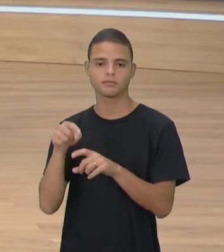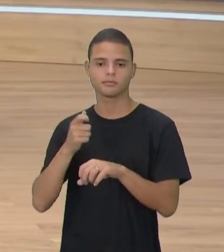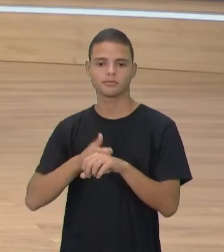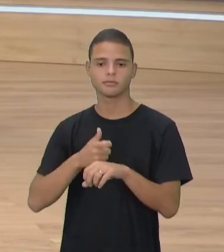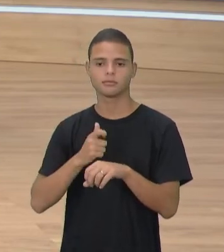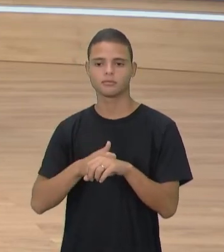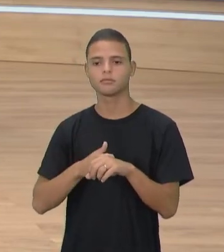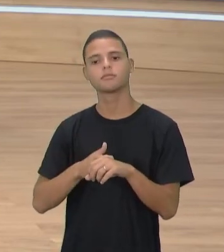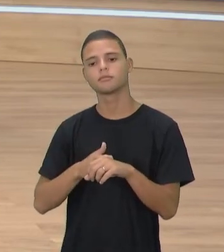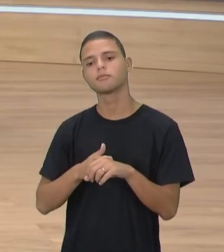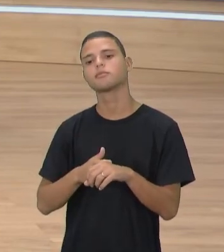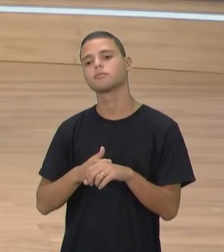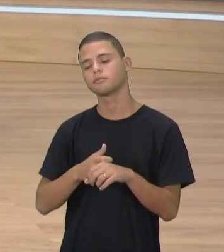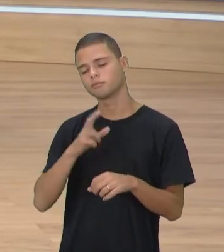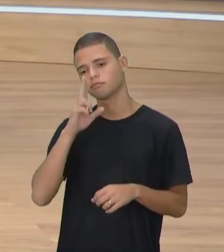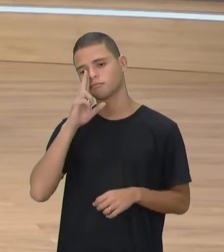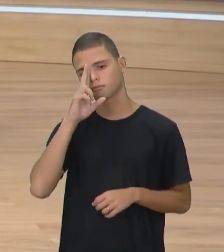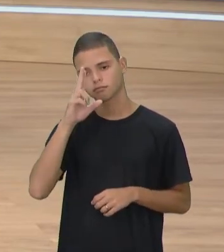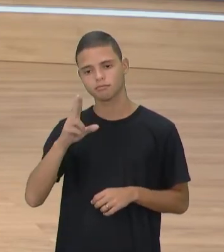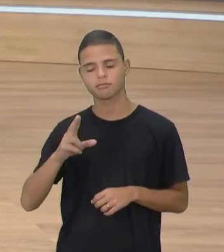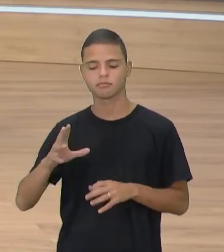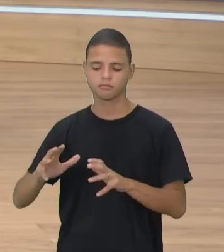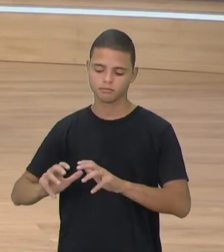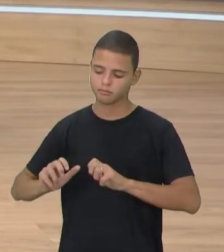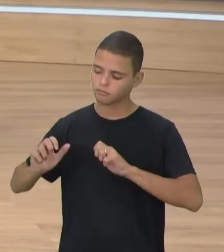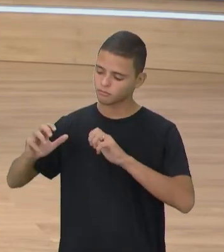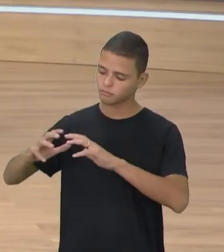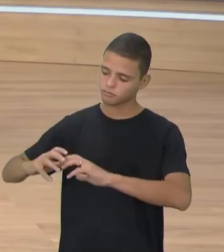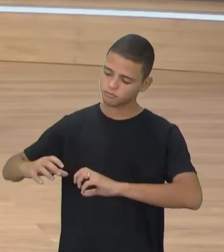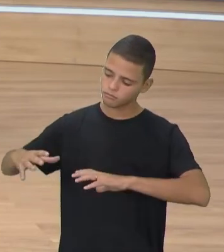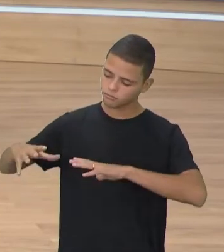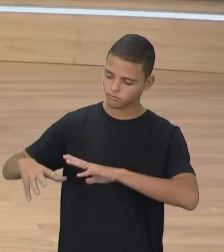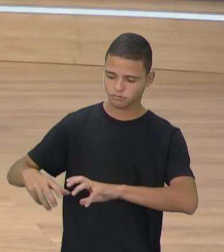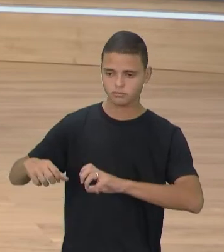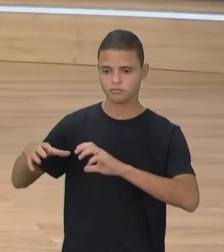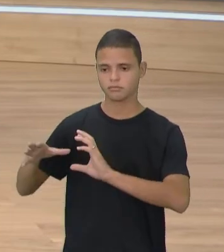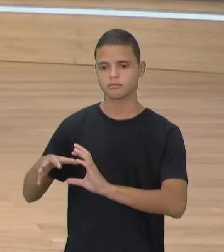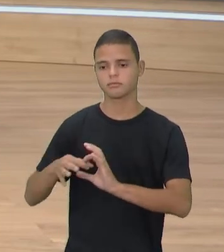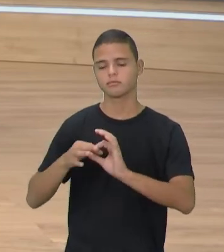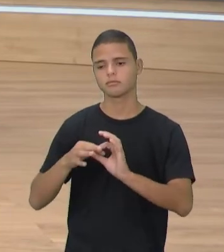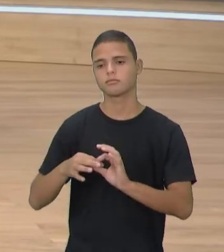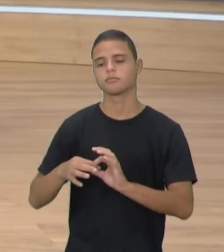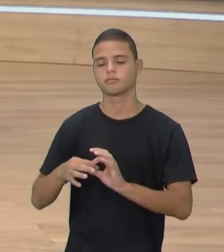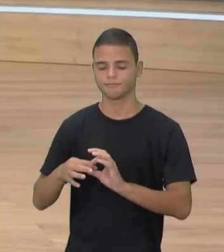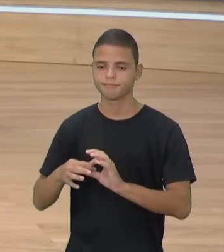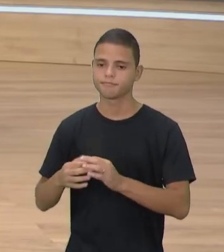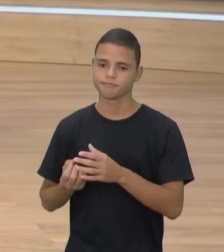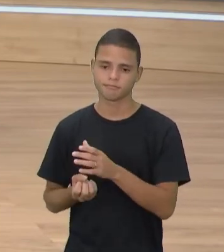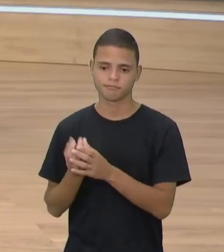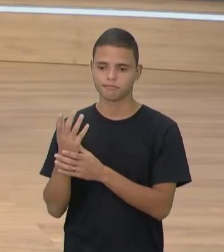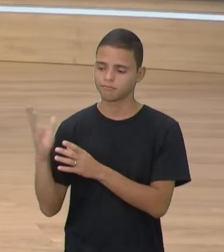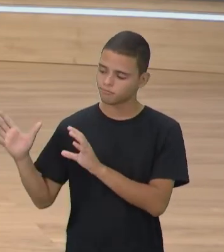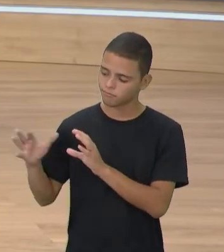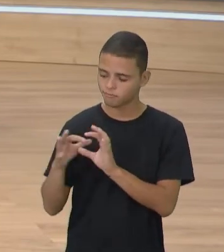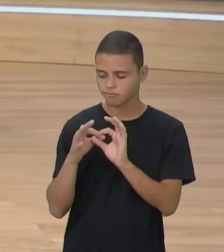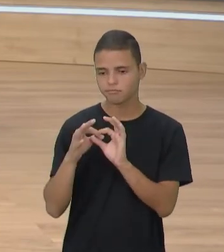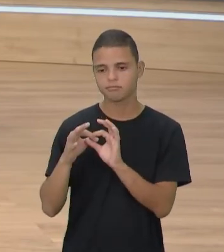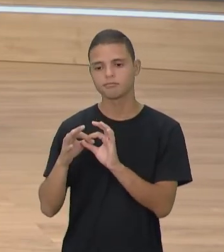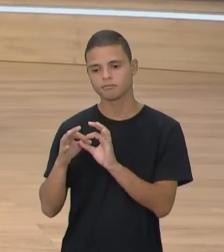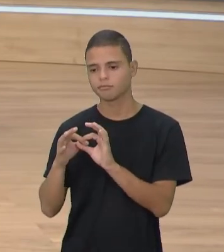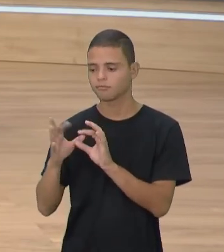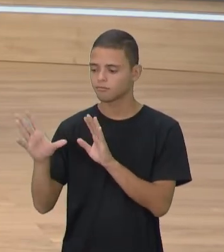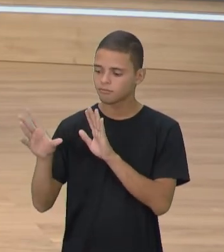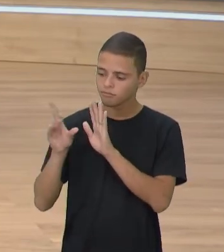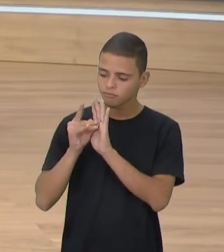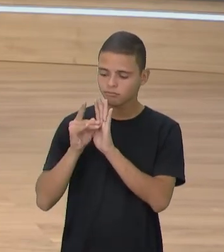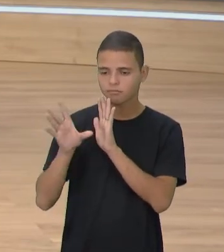aquela massa mais unida, com uma liga, provoca essa liga que dá a colagem, vamos